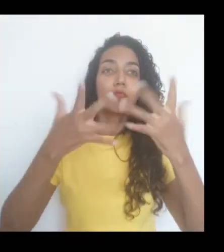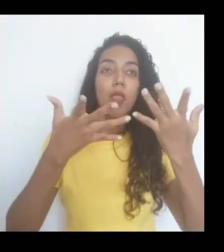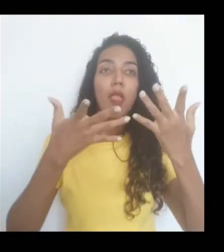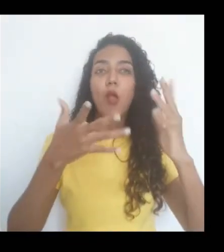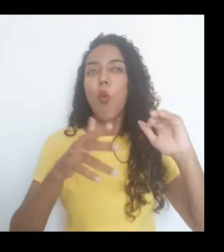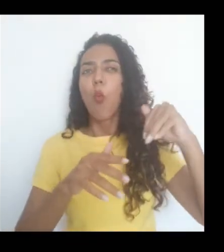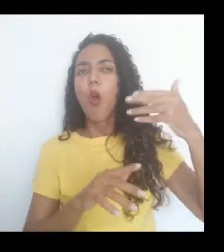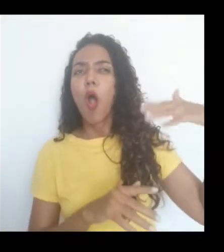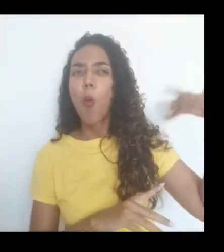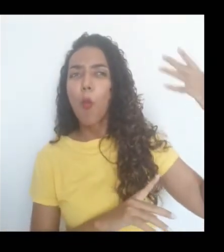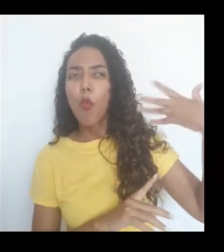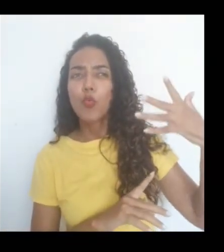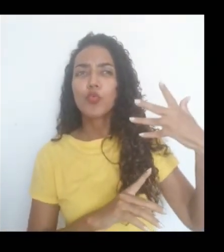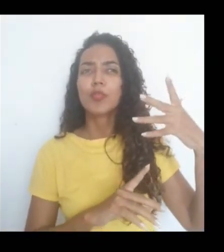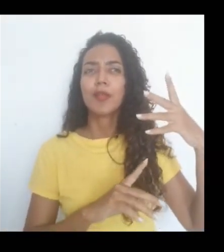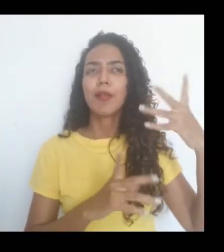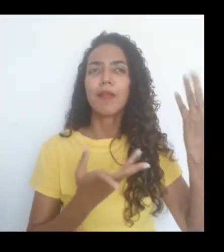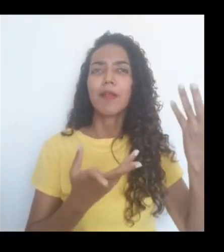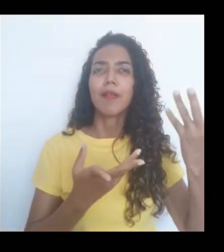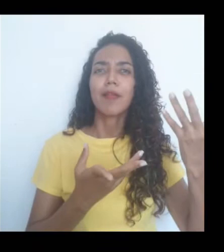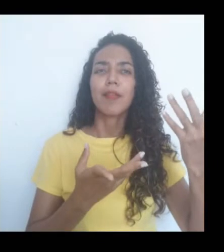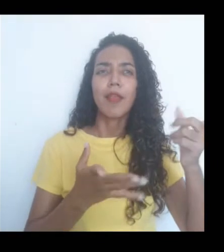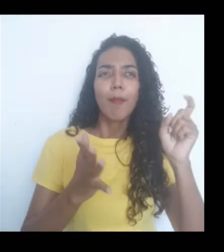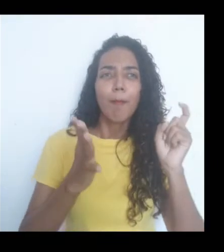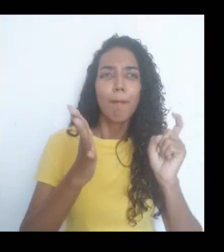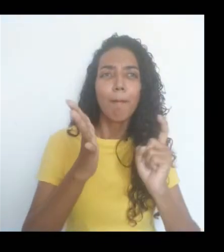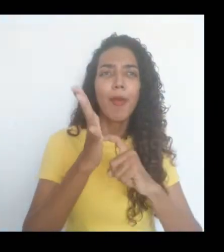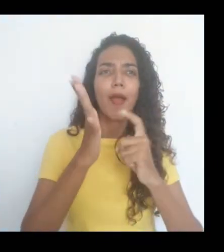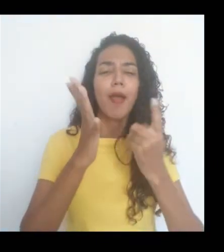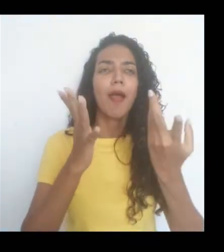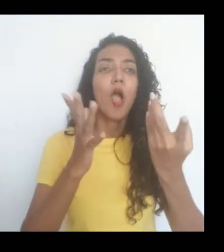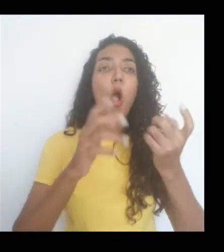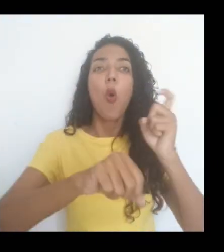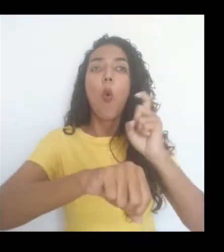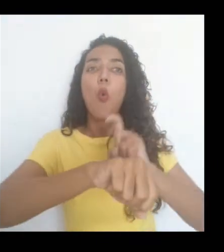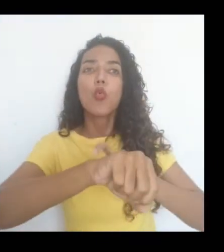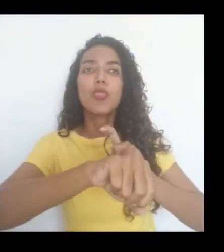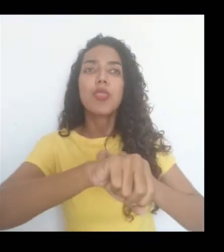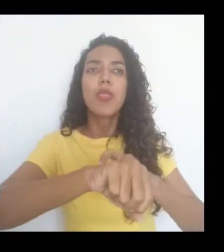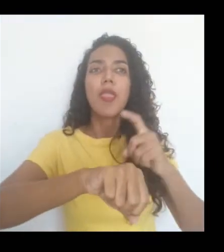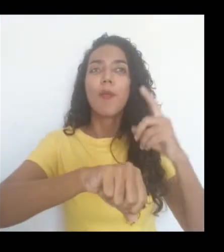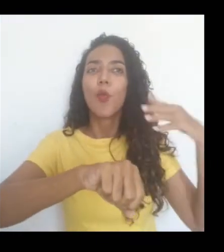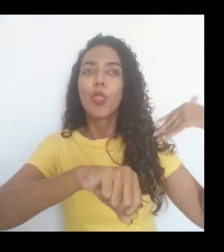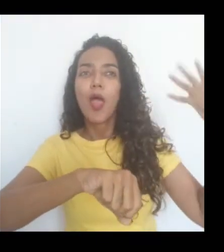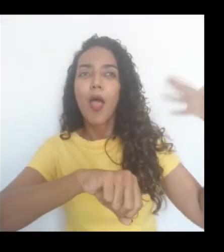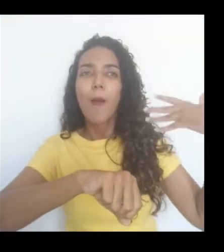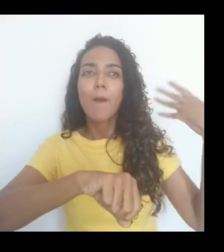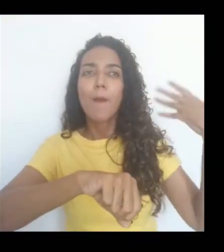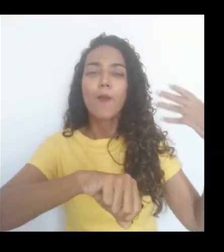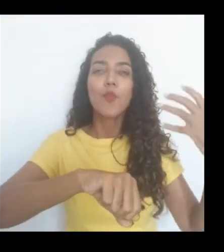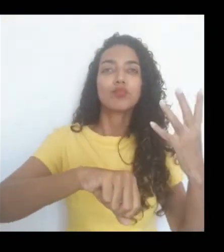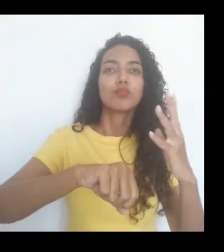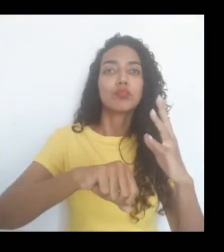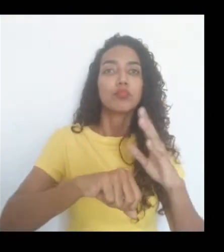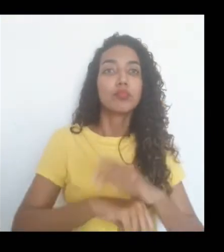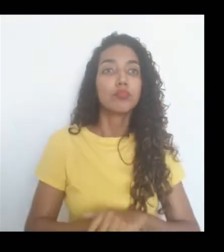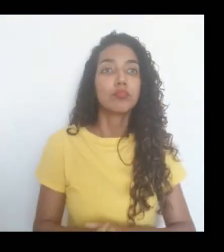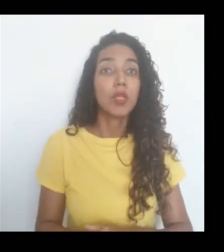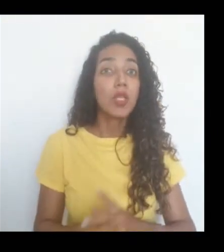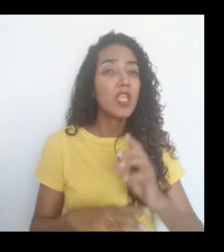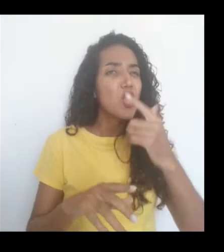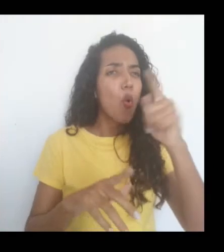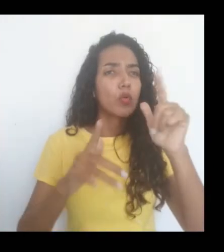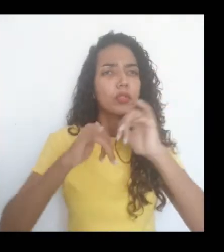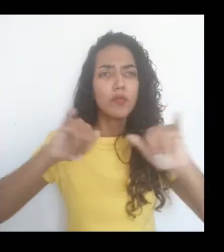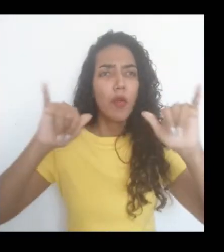sendo tocada naquele momento, o tempo que a música se encontra, e algumas outras